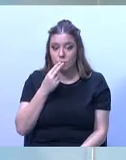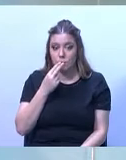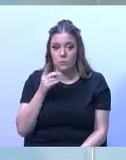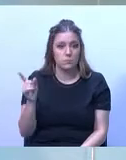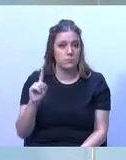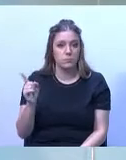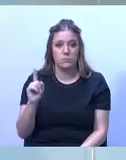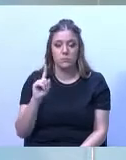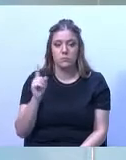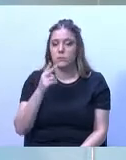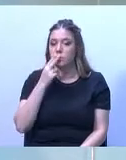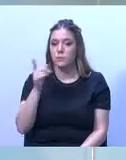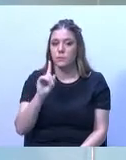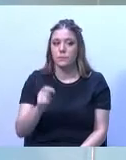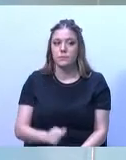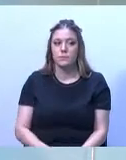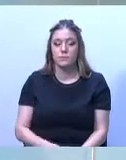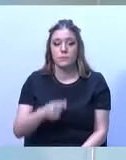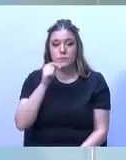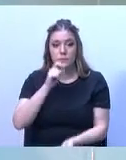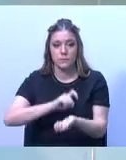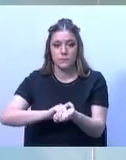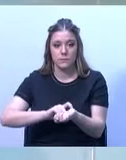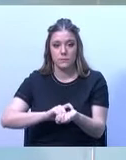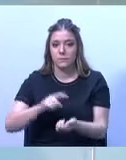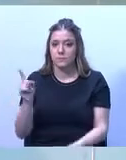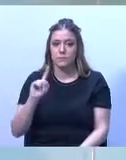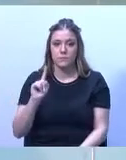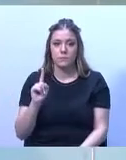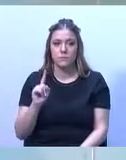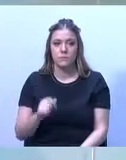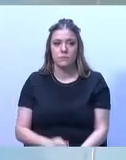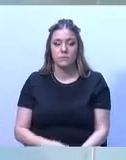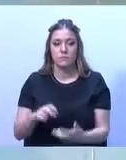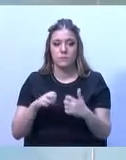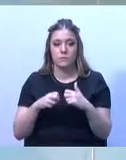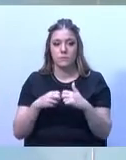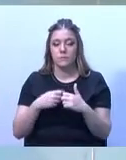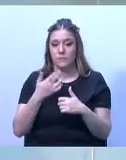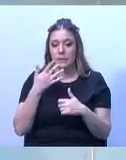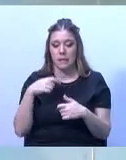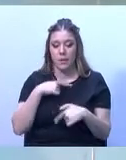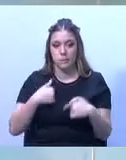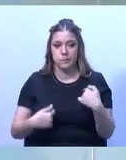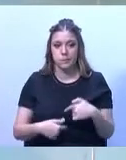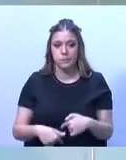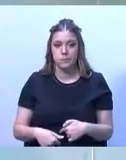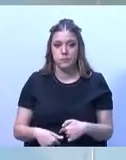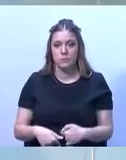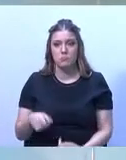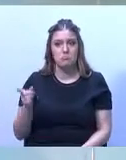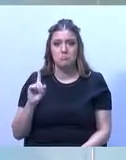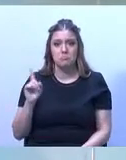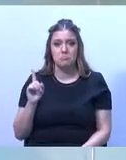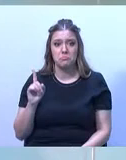Não fumo, não. Muito bem. Tem diabetes? Não tenho diabetes, não. Problemas de má circulação do sangue, tem? Não,